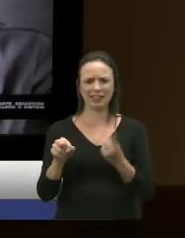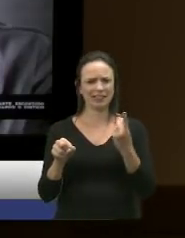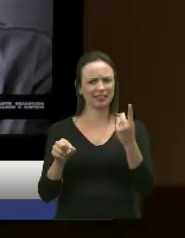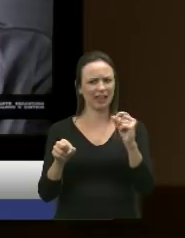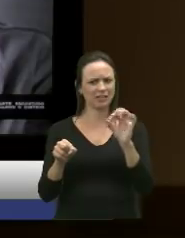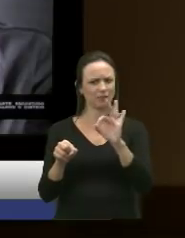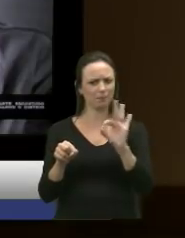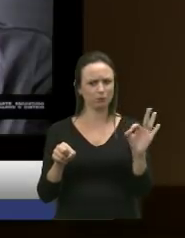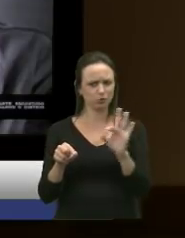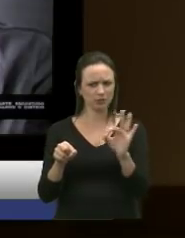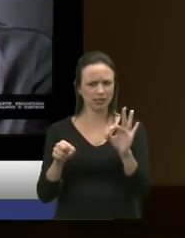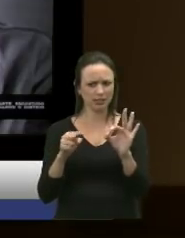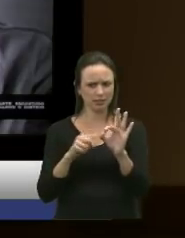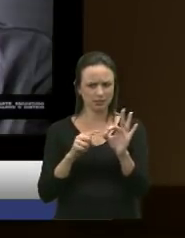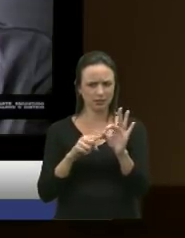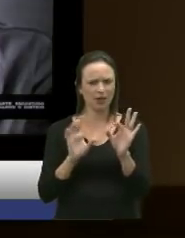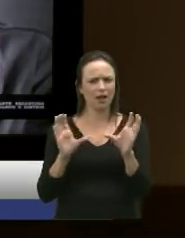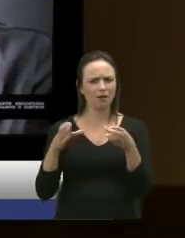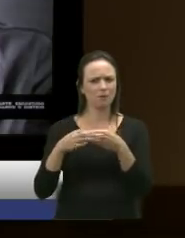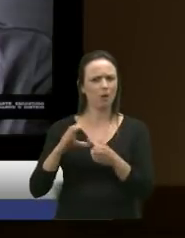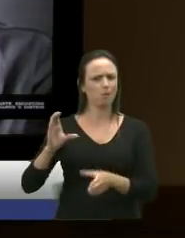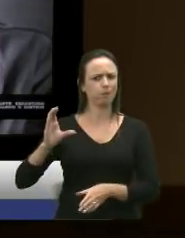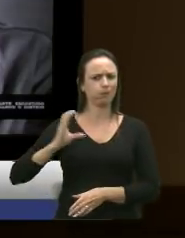10% eram membros da elite?